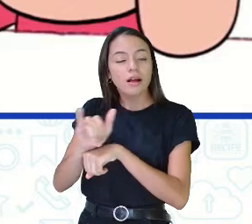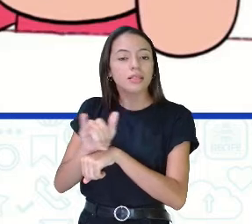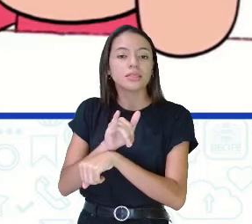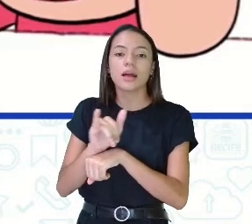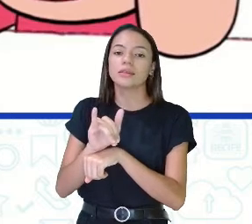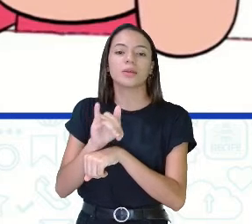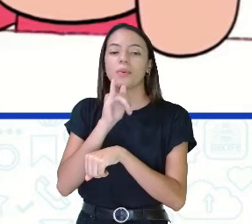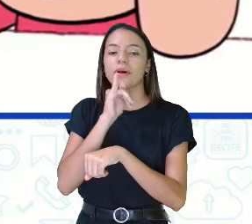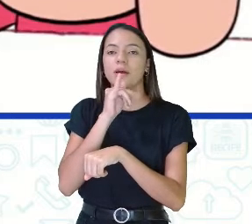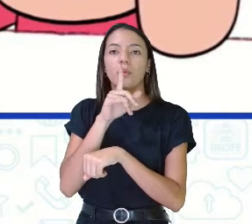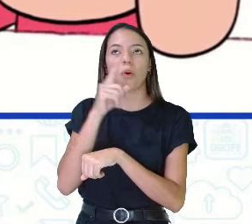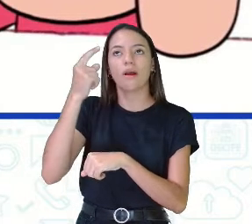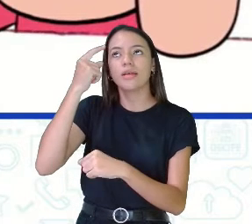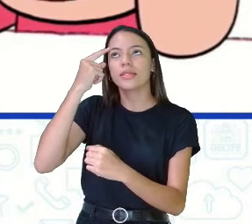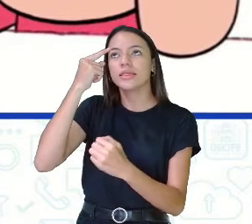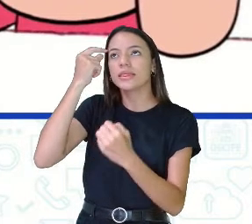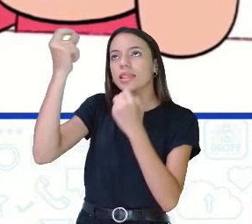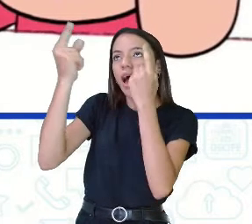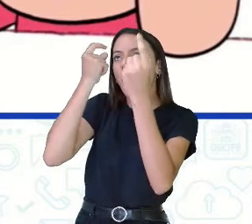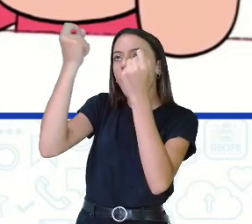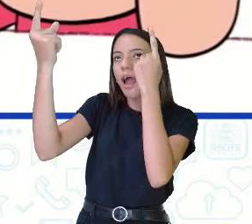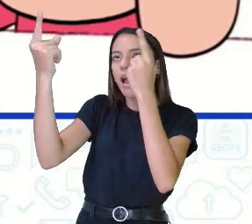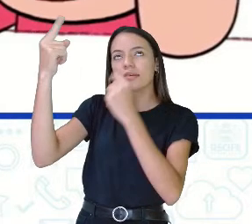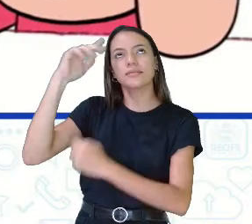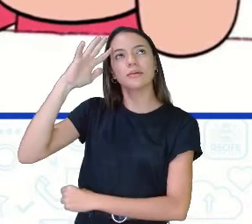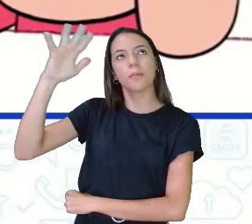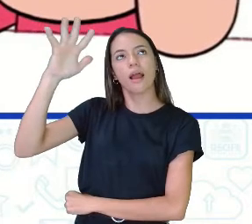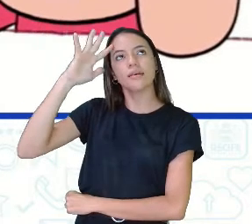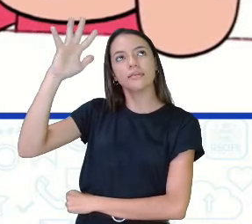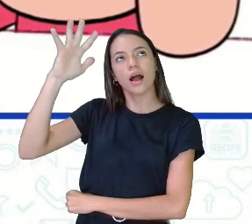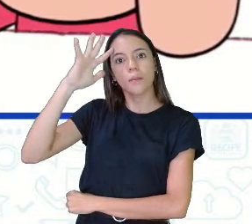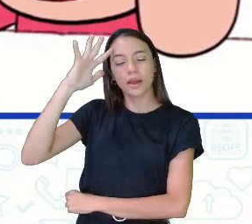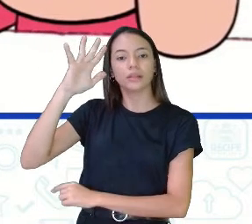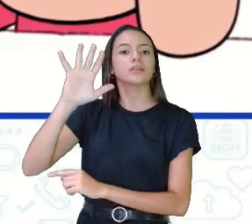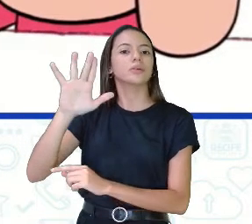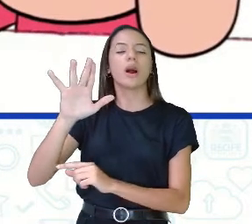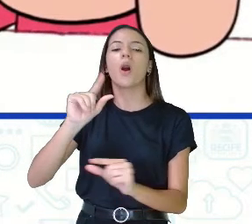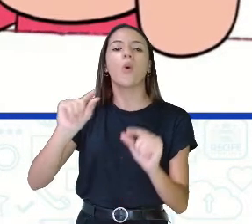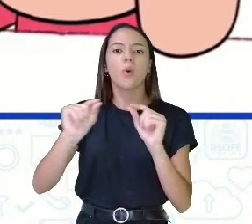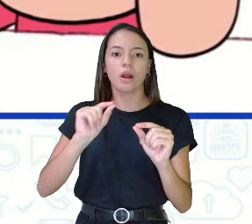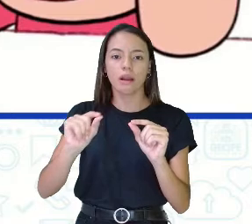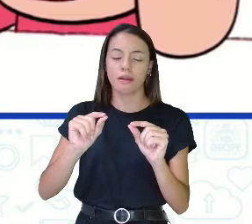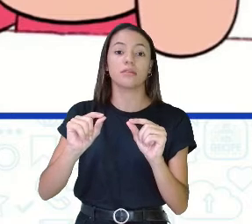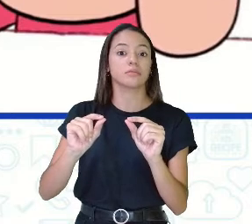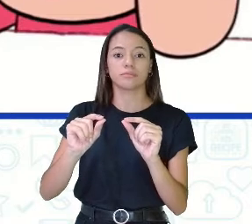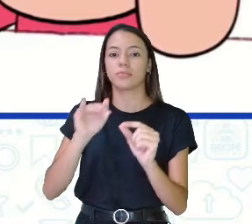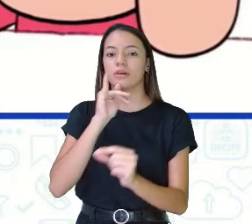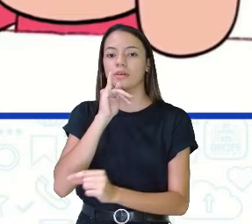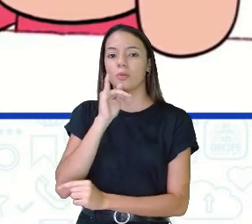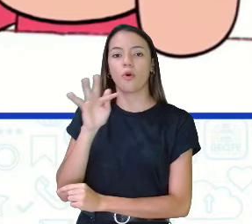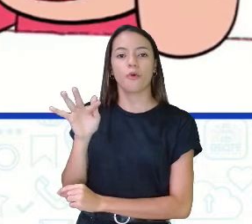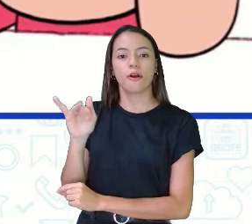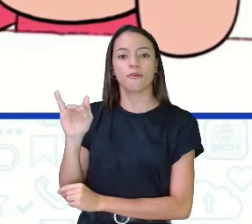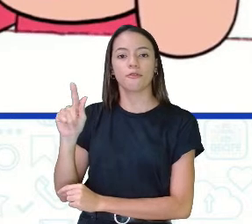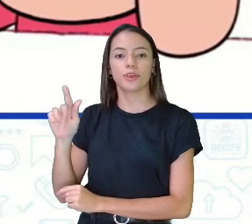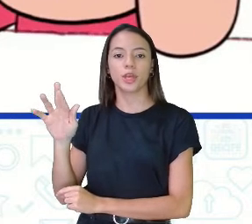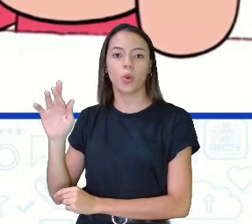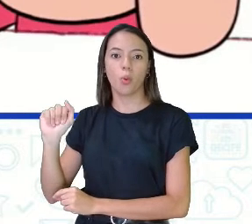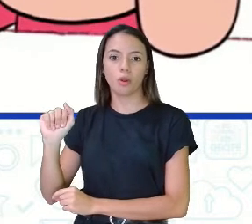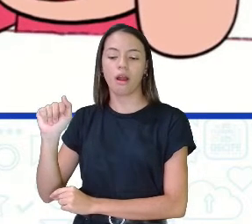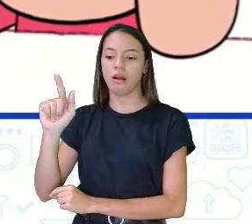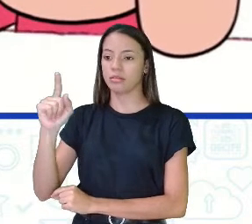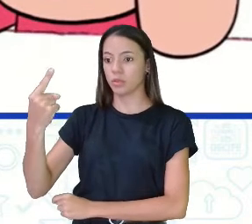e pensamentos, é classificado como uma figura de pensamento. Vocês sabiam